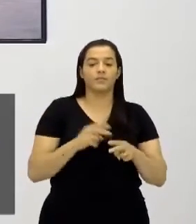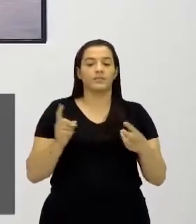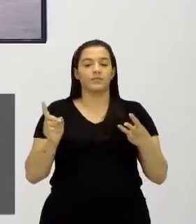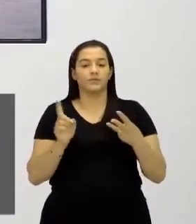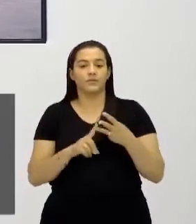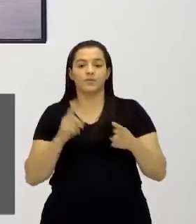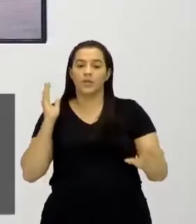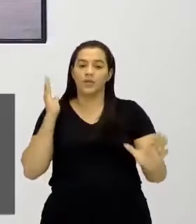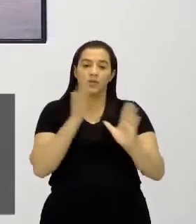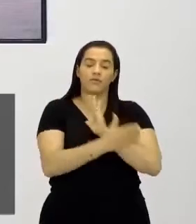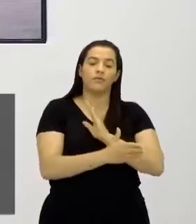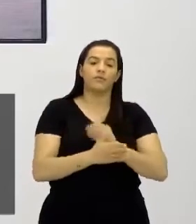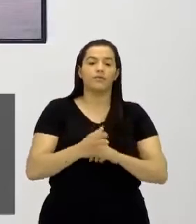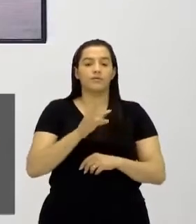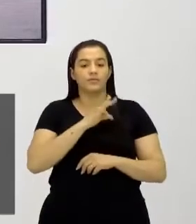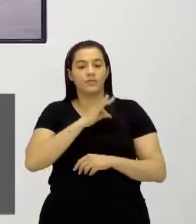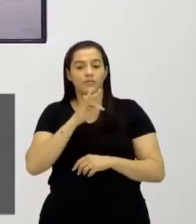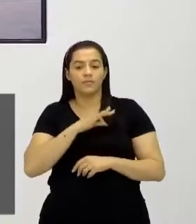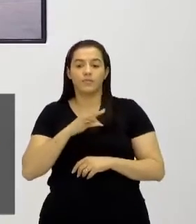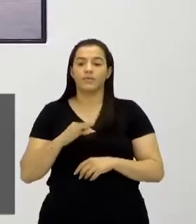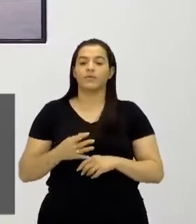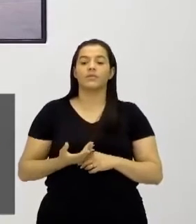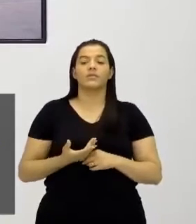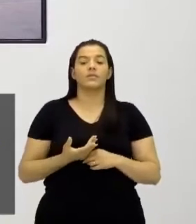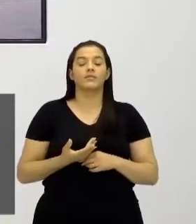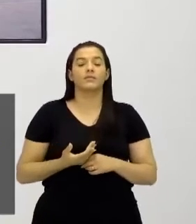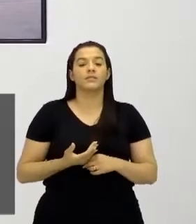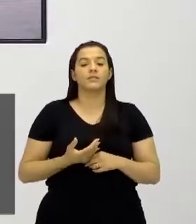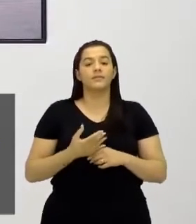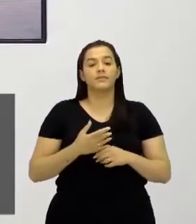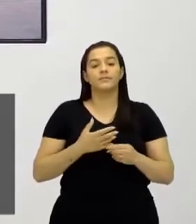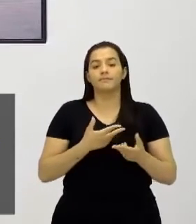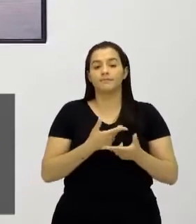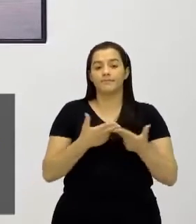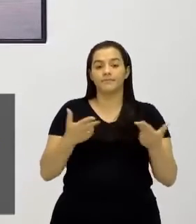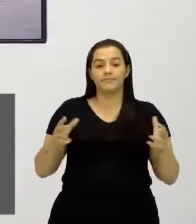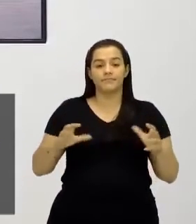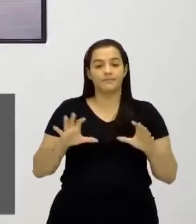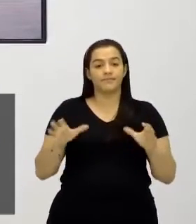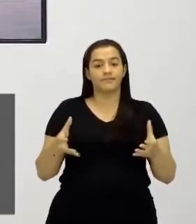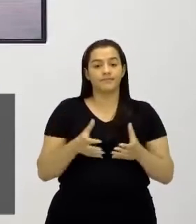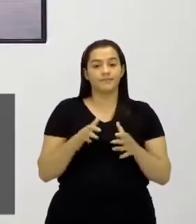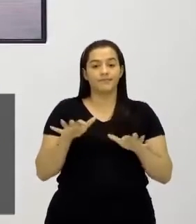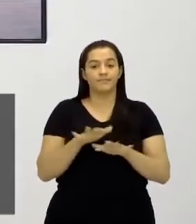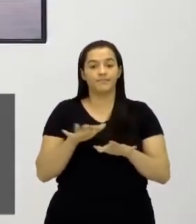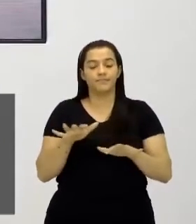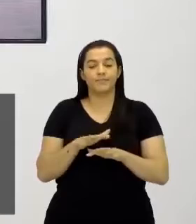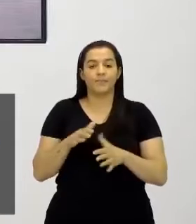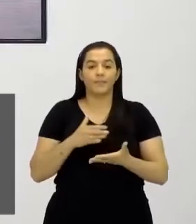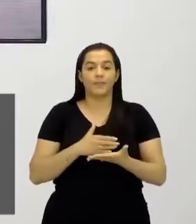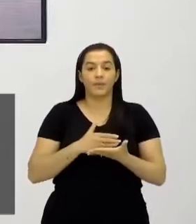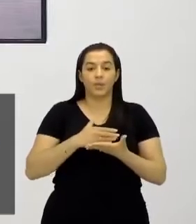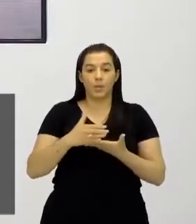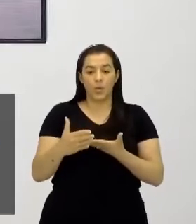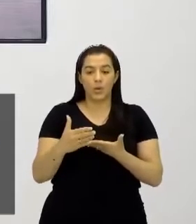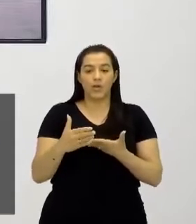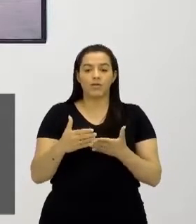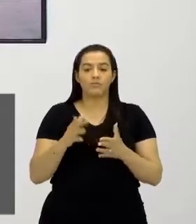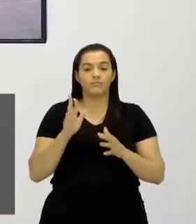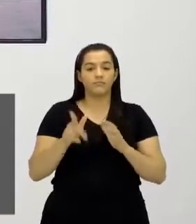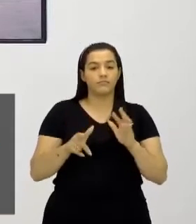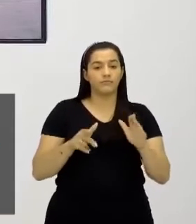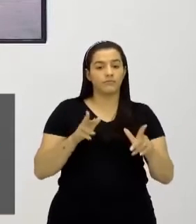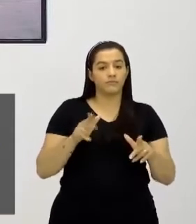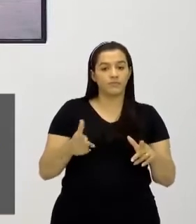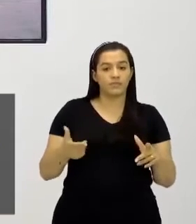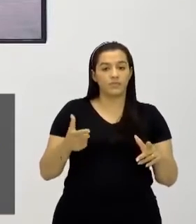foragidos, né, da polícia, a gente tem um pessoal que estava preso. Então, assim, foi um movimento que ele começa a tomar uma proporção, assim,